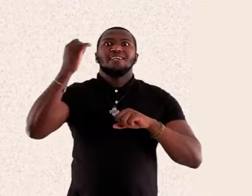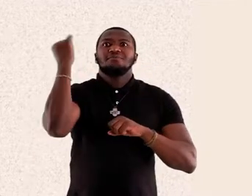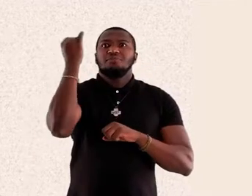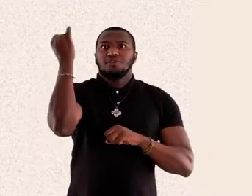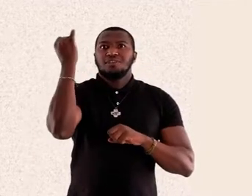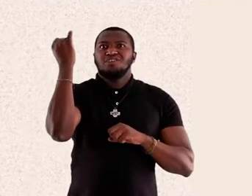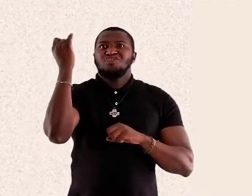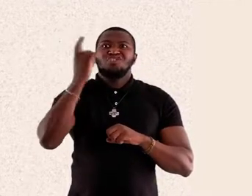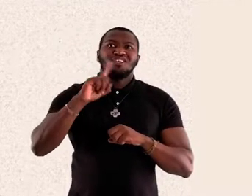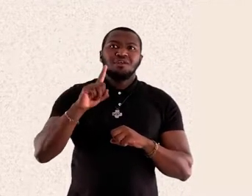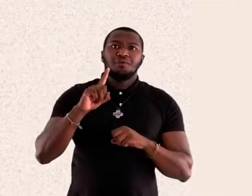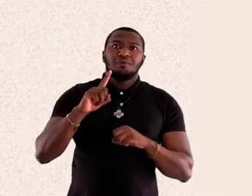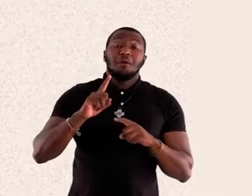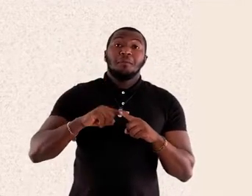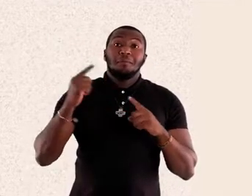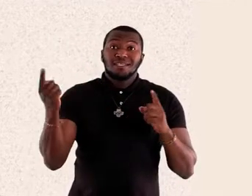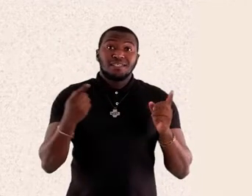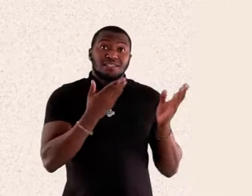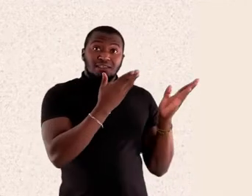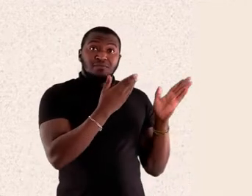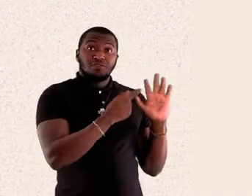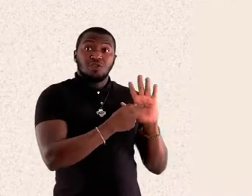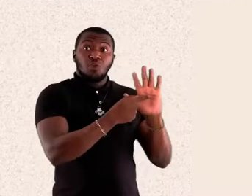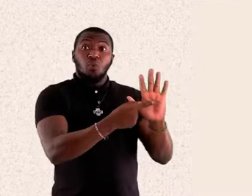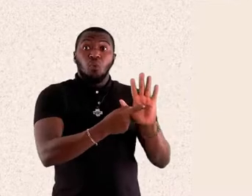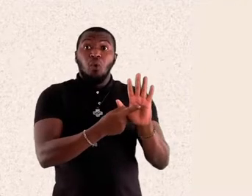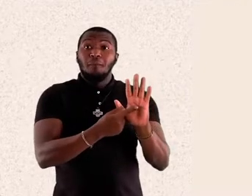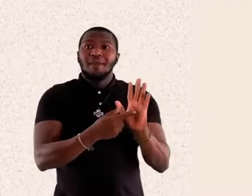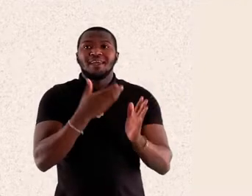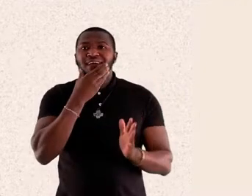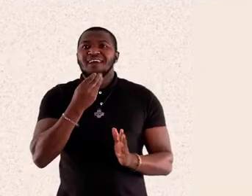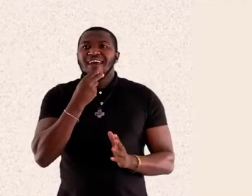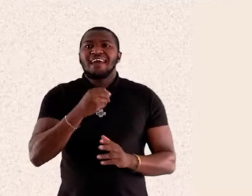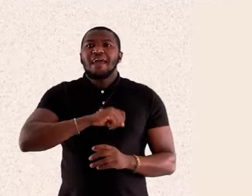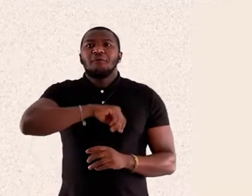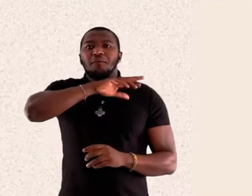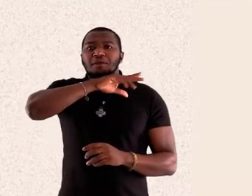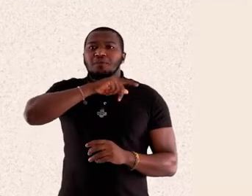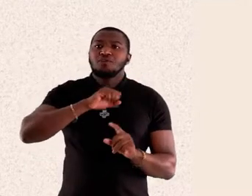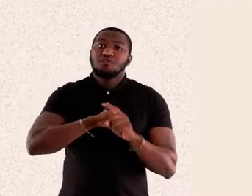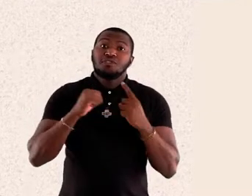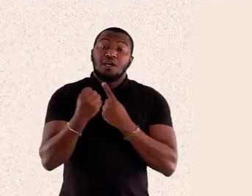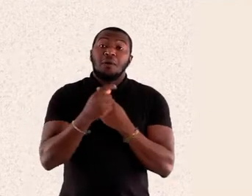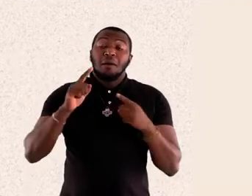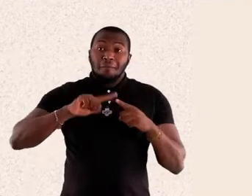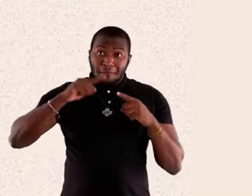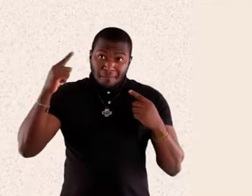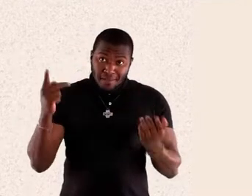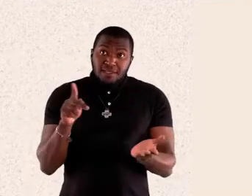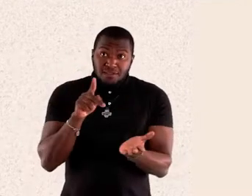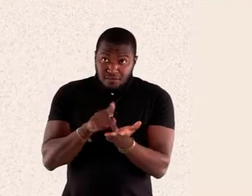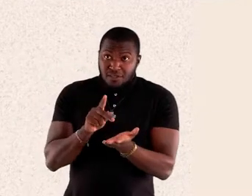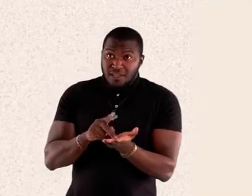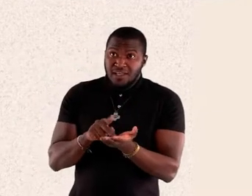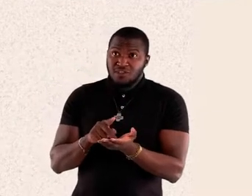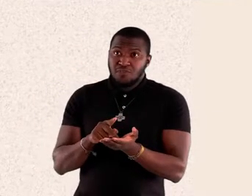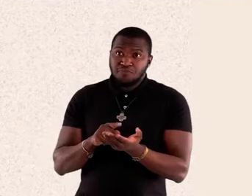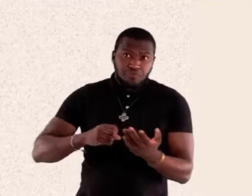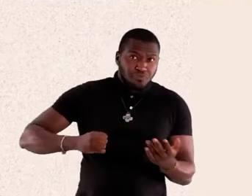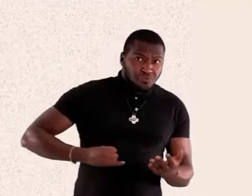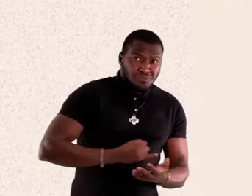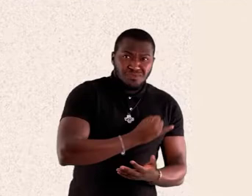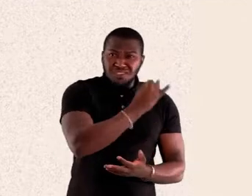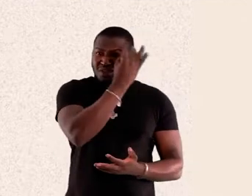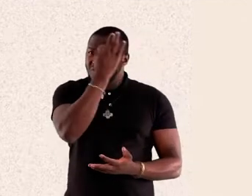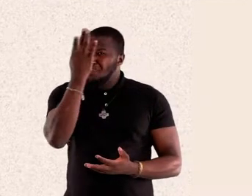aprontou aqui que é o fato do homem ser um animal social de fato a inúmeros